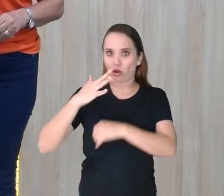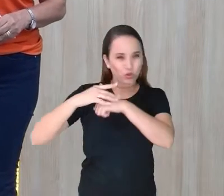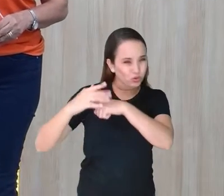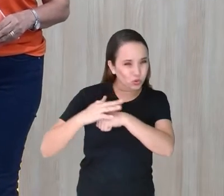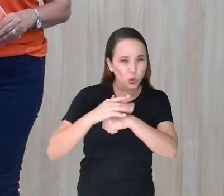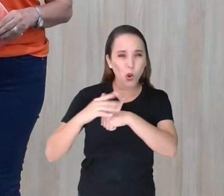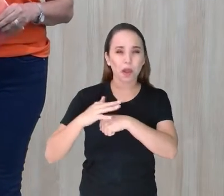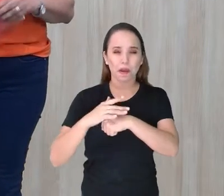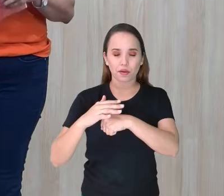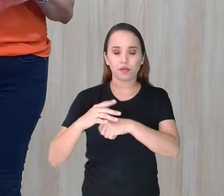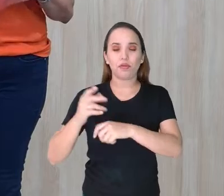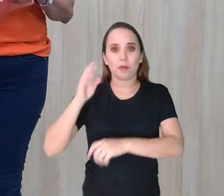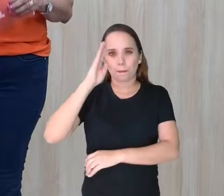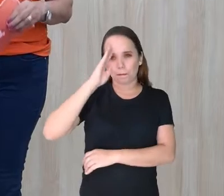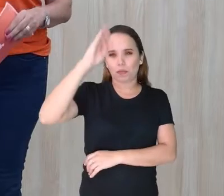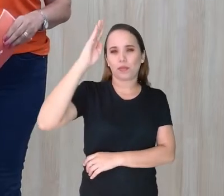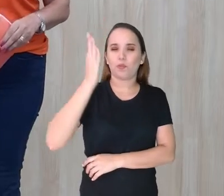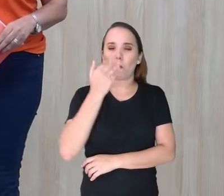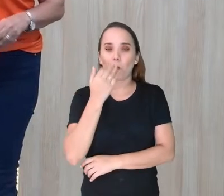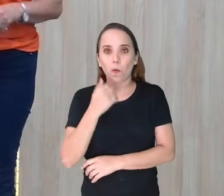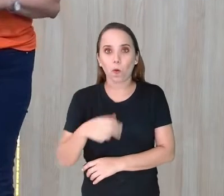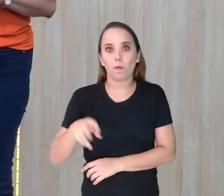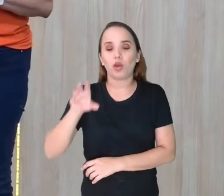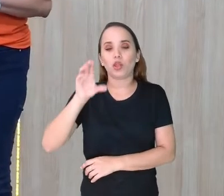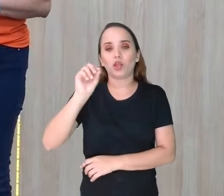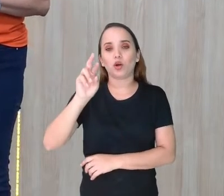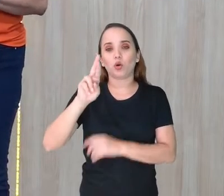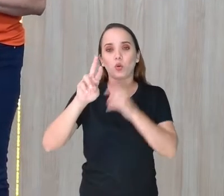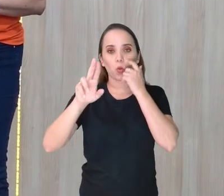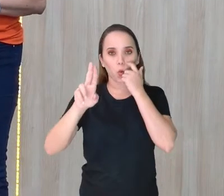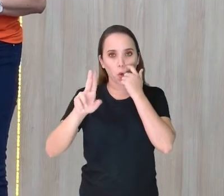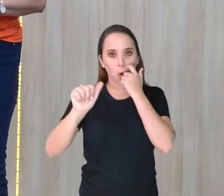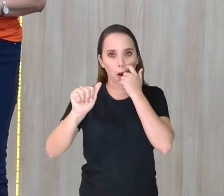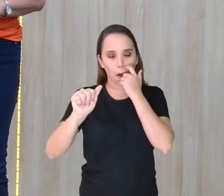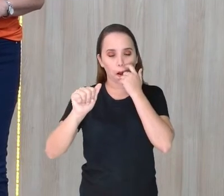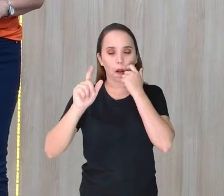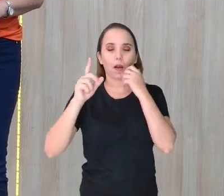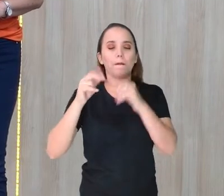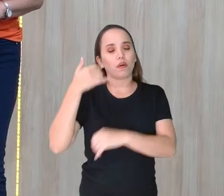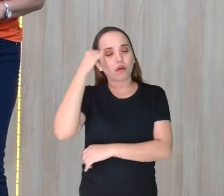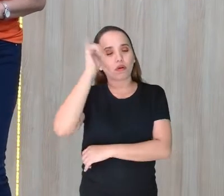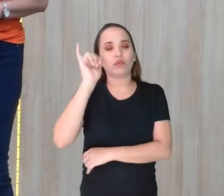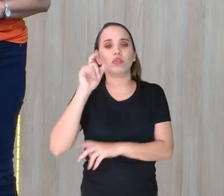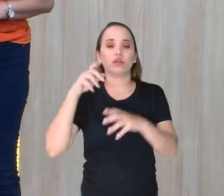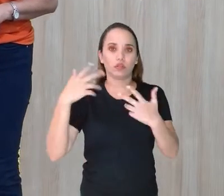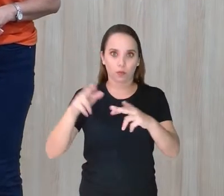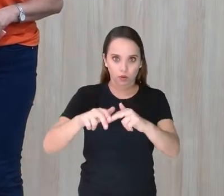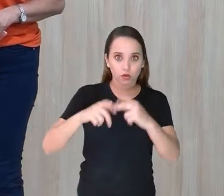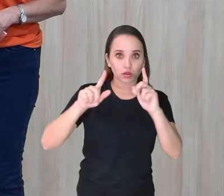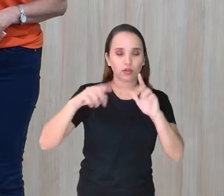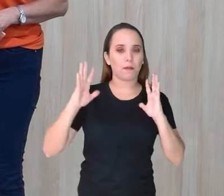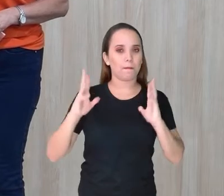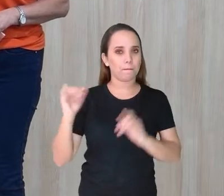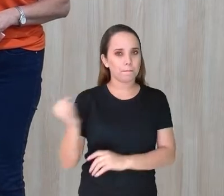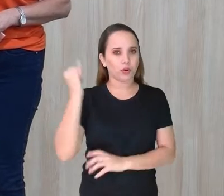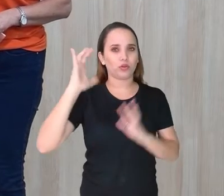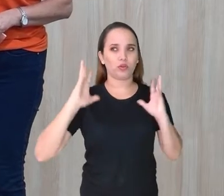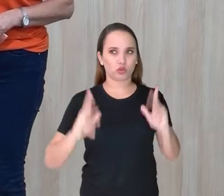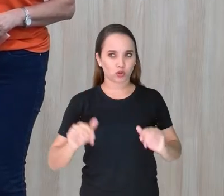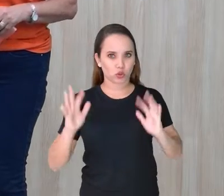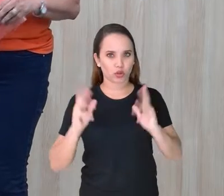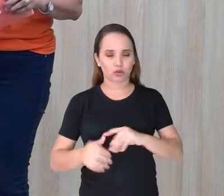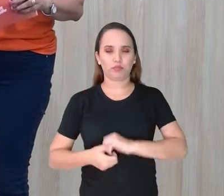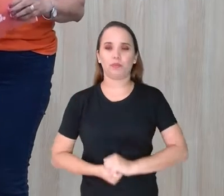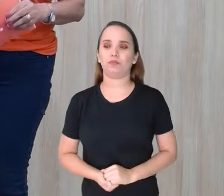que consumimos crus. Então, limpar direitinho para também evitar esse tipo de doenças inflamatórias do